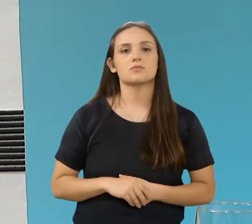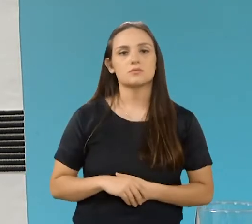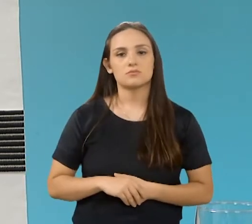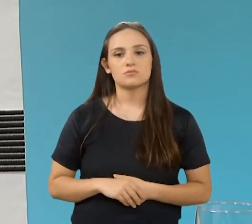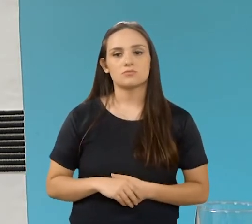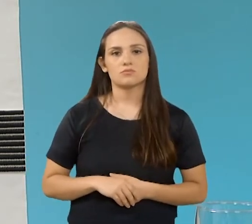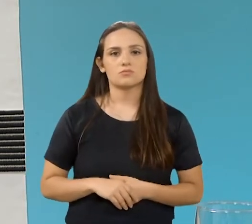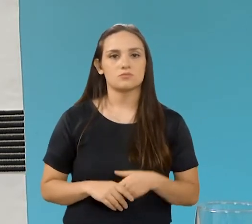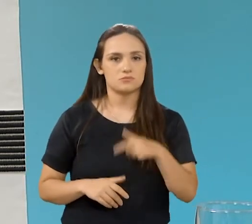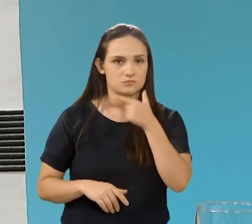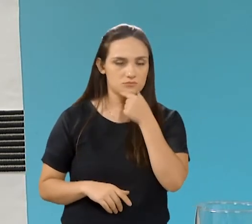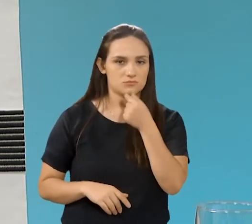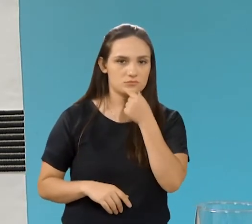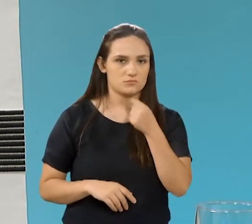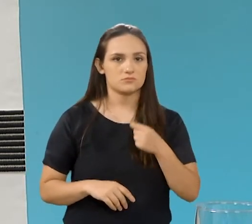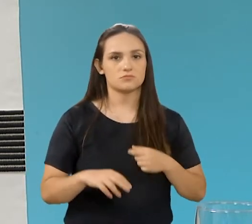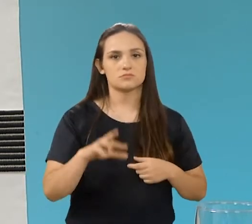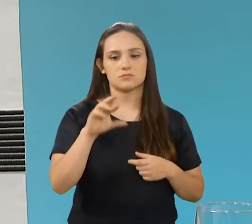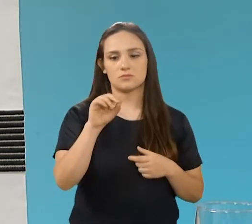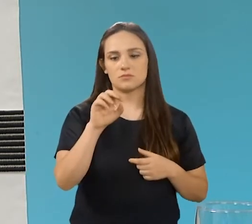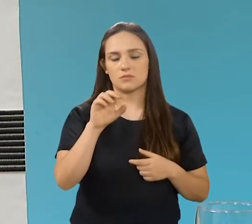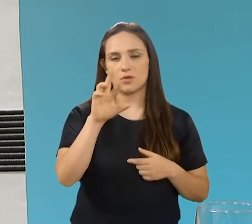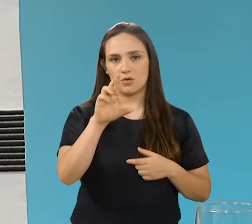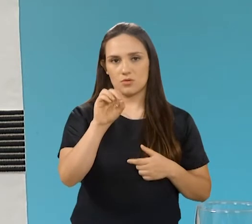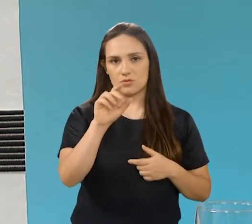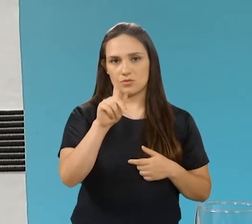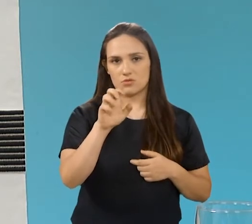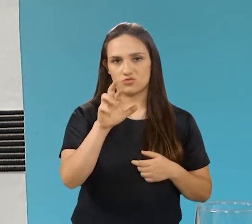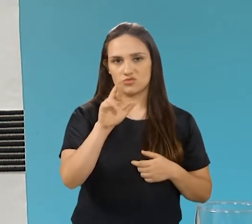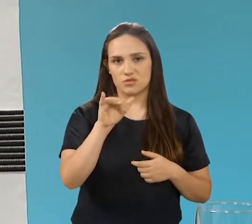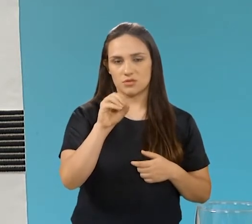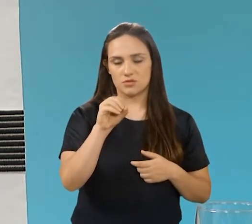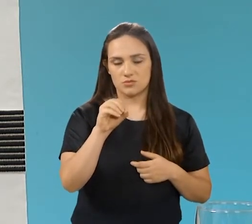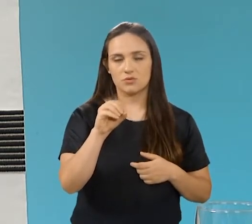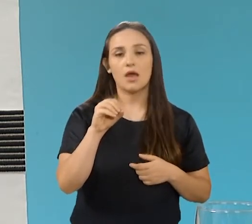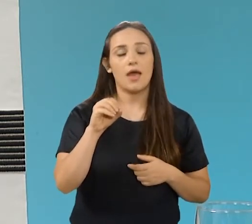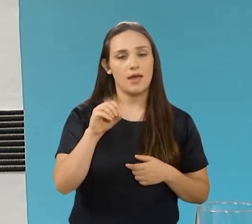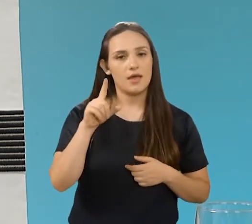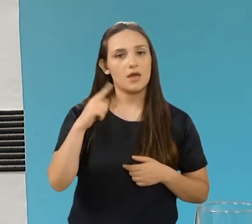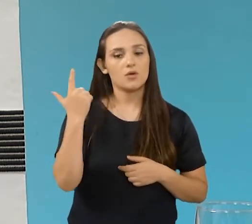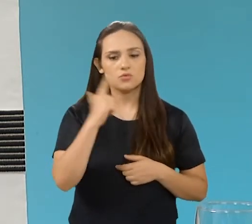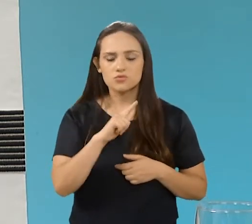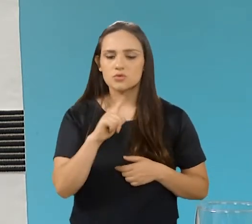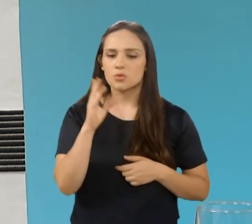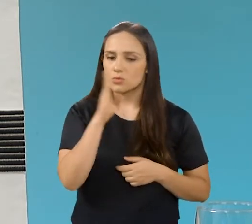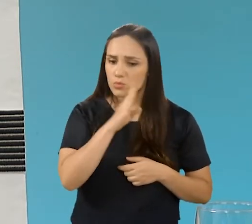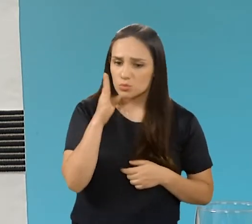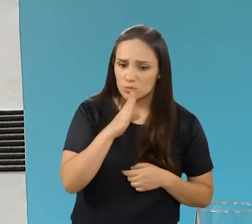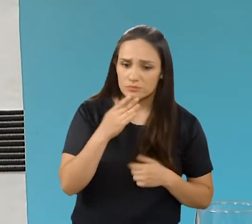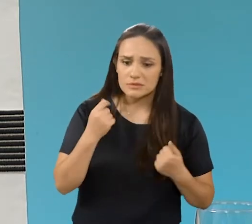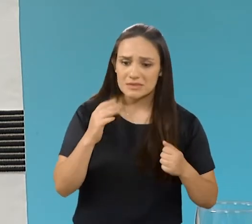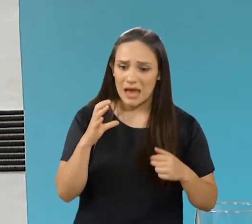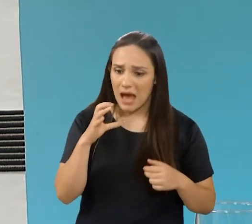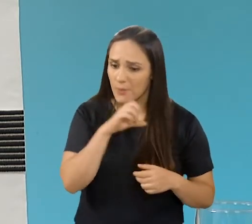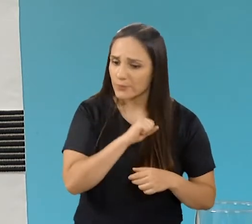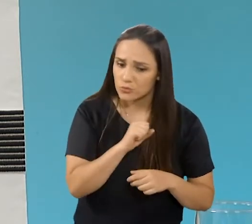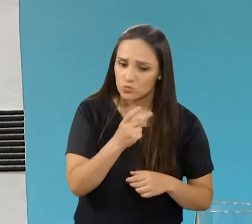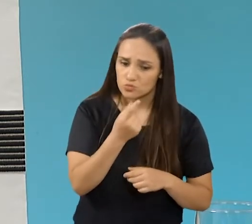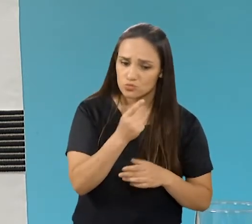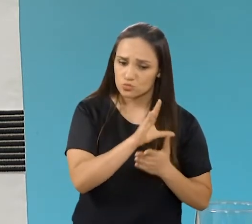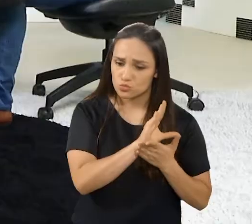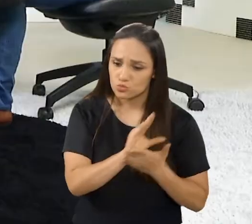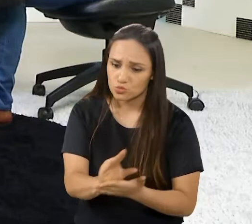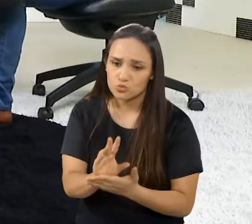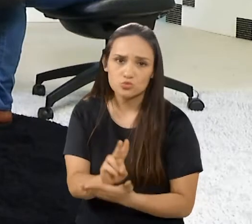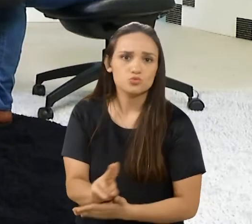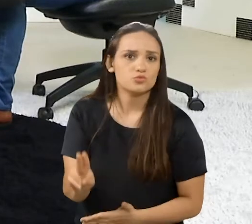Marinho, reconhecendo, de fato, o estado de emergência, para que a gente tenha facilitadores no emprego do recurso. Não é só você